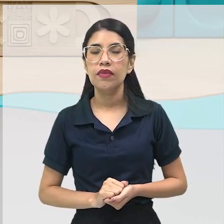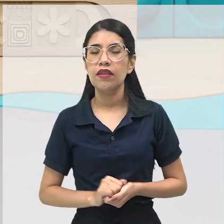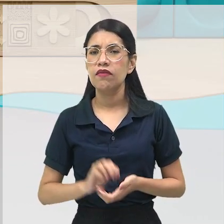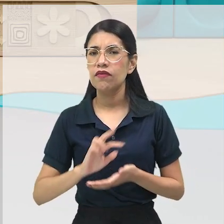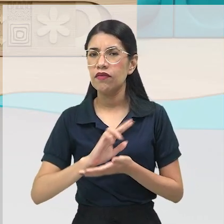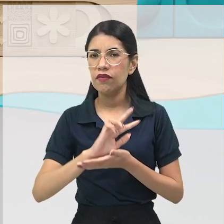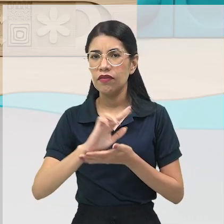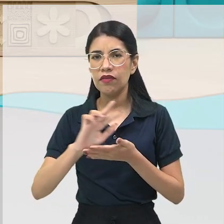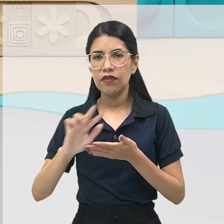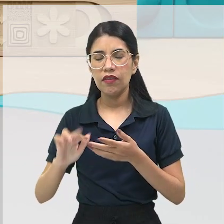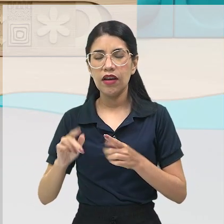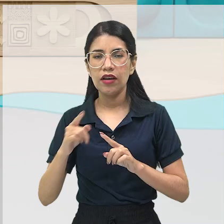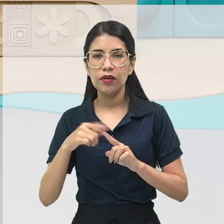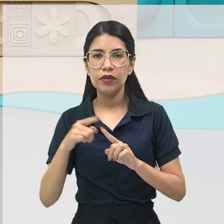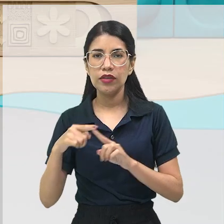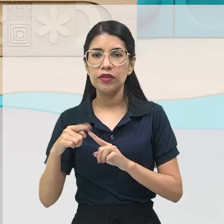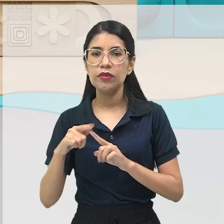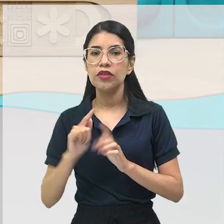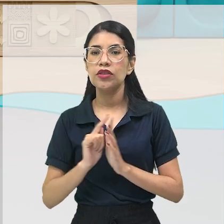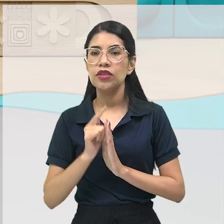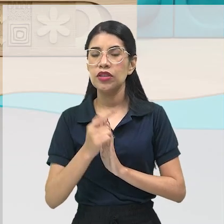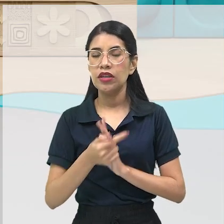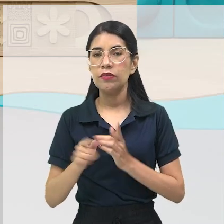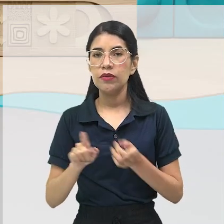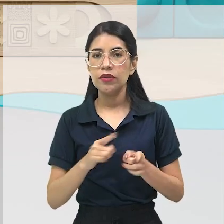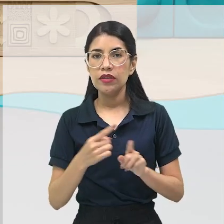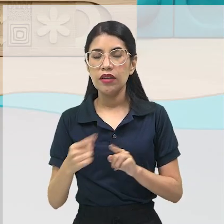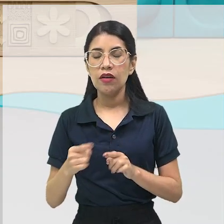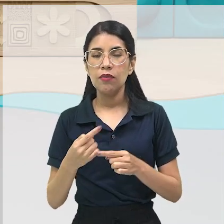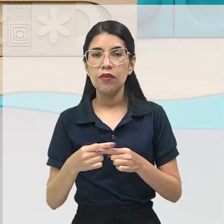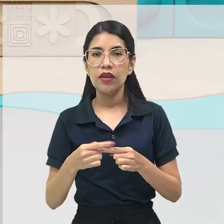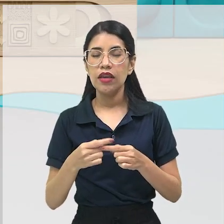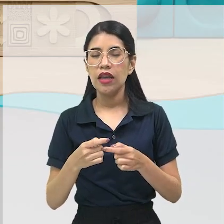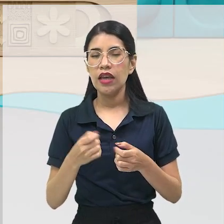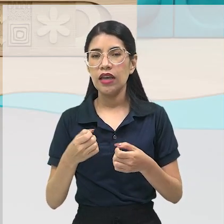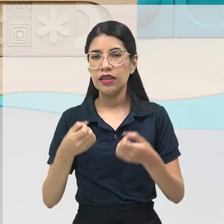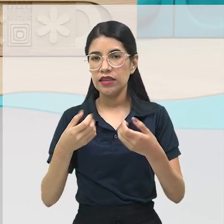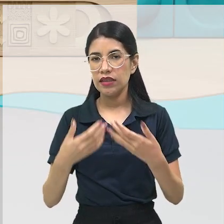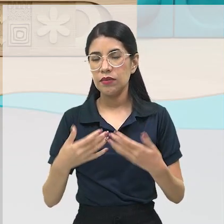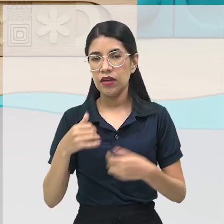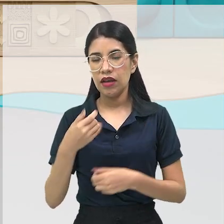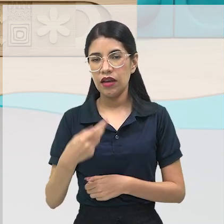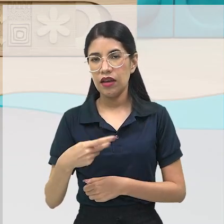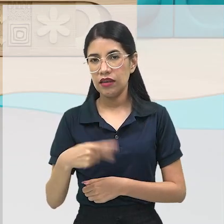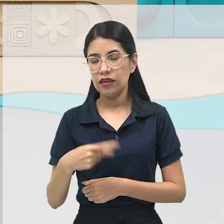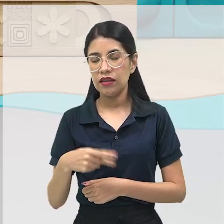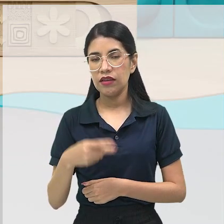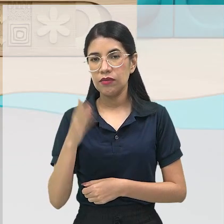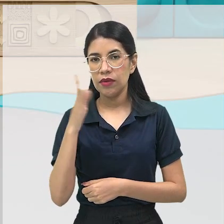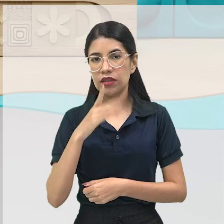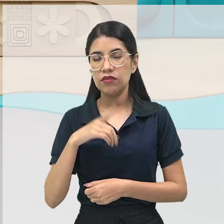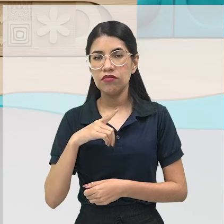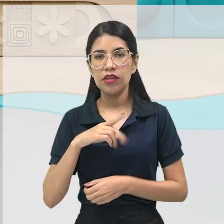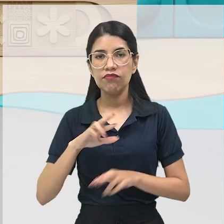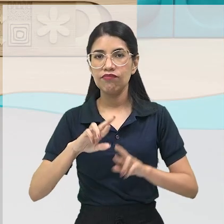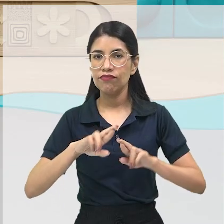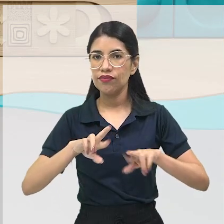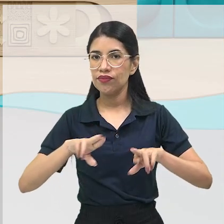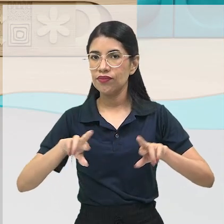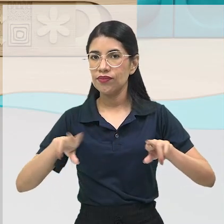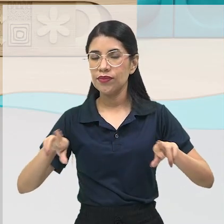e muitos outros. Afinal, quando a gente fala de gênero no Brasil, nós temos uma